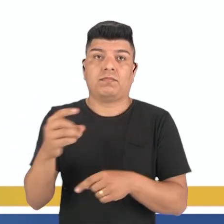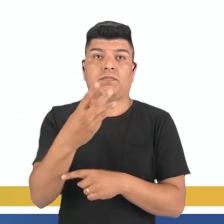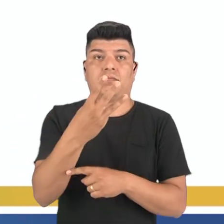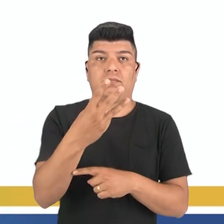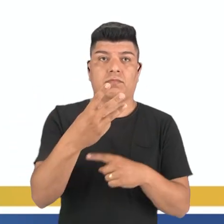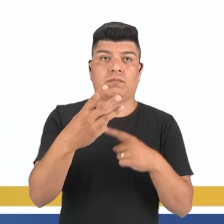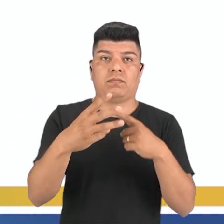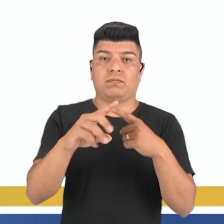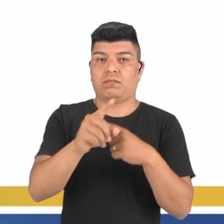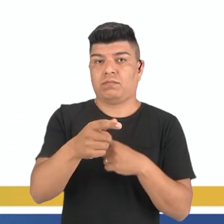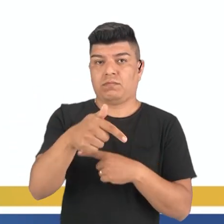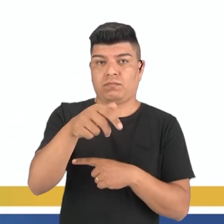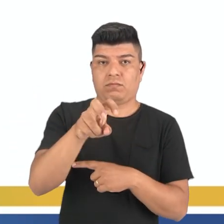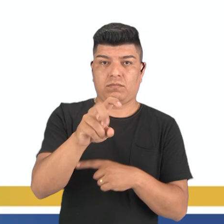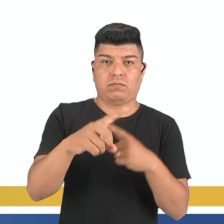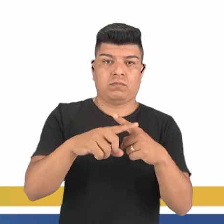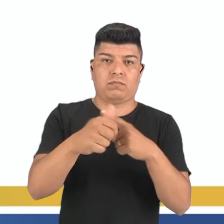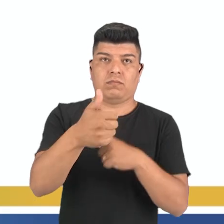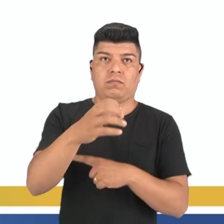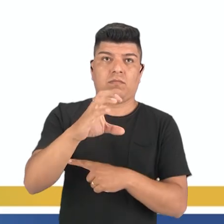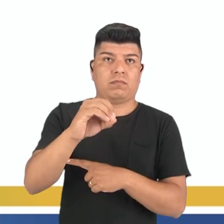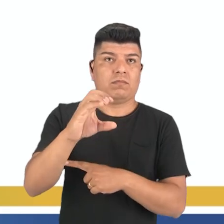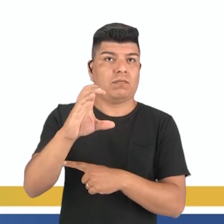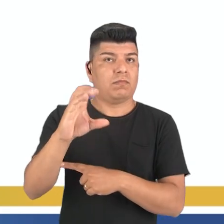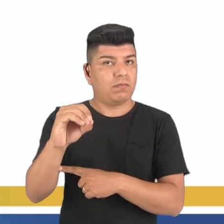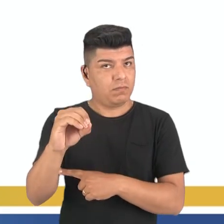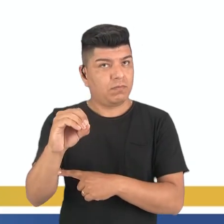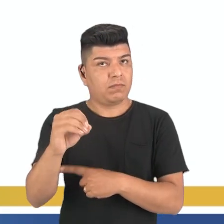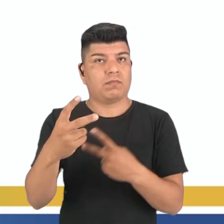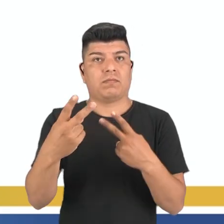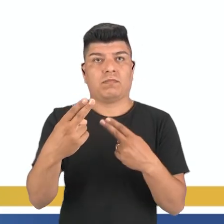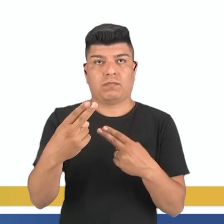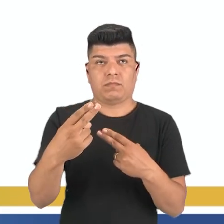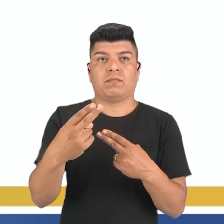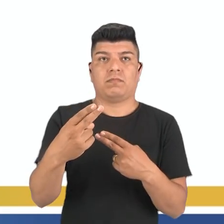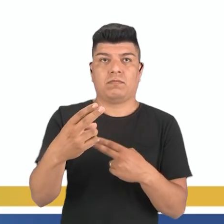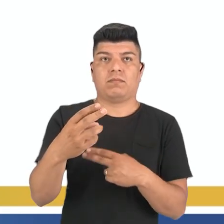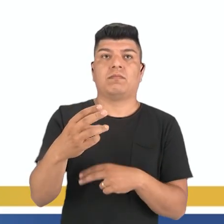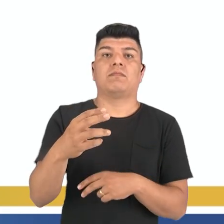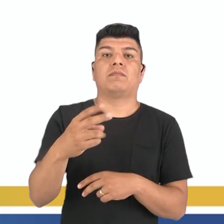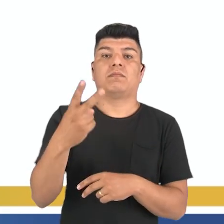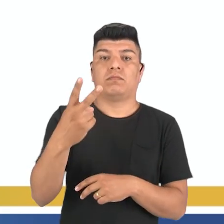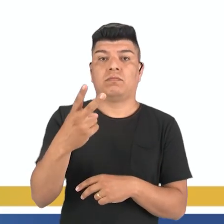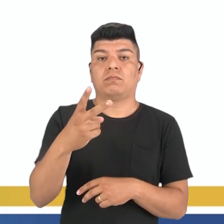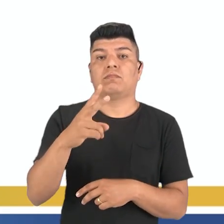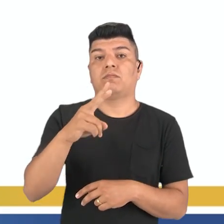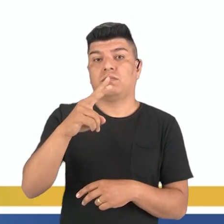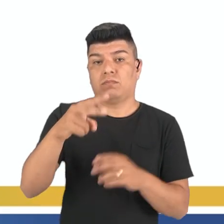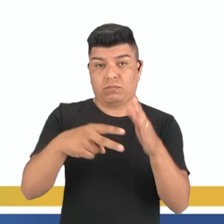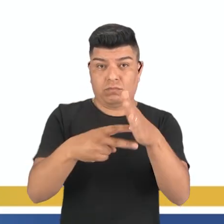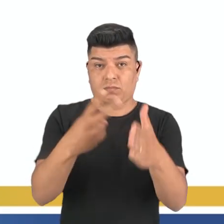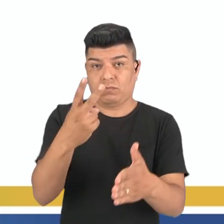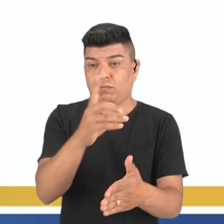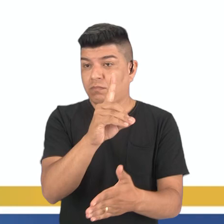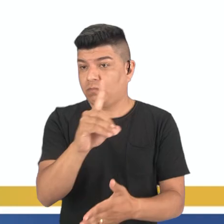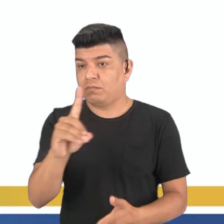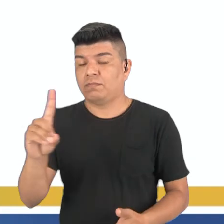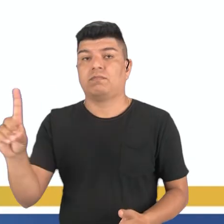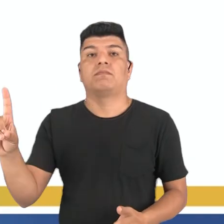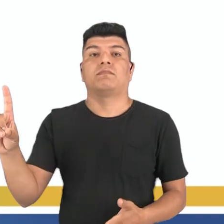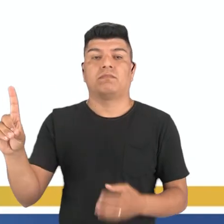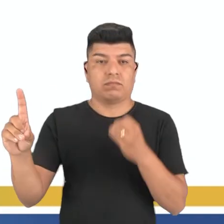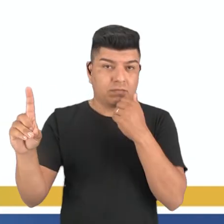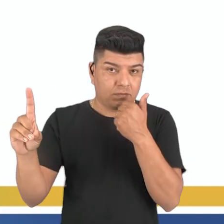3,75 vezes 10, você anda, vezes 100, você vai andar duas casas para a